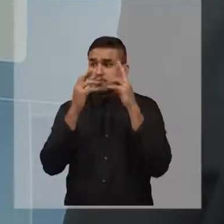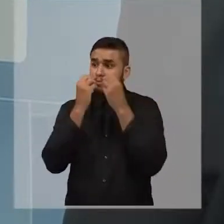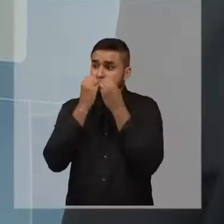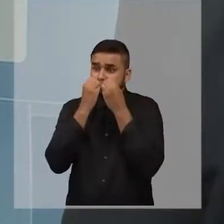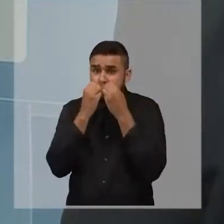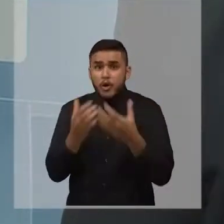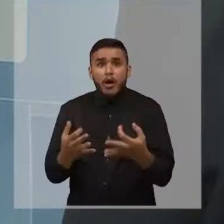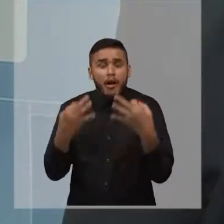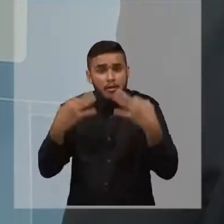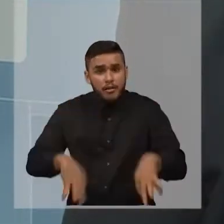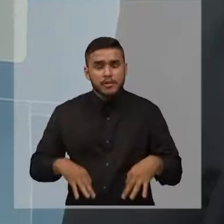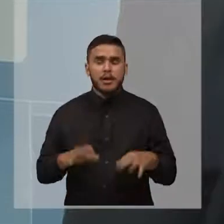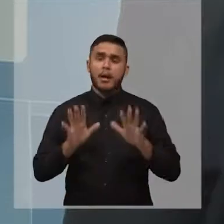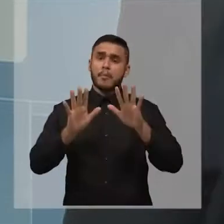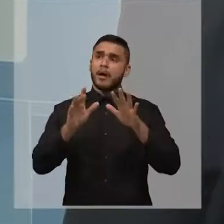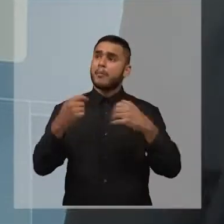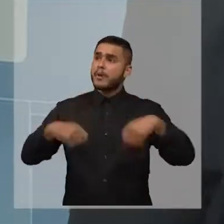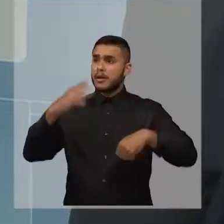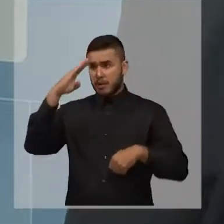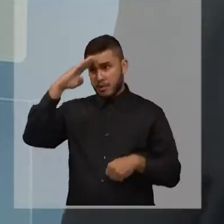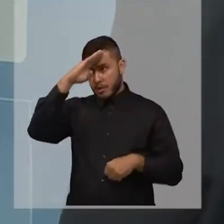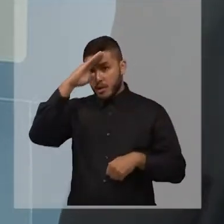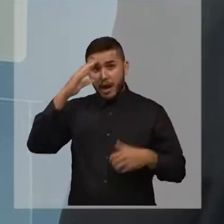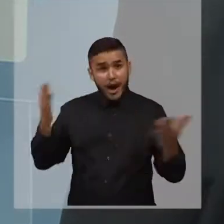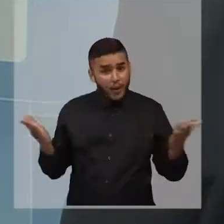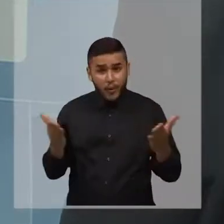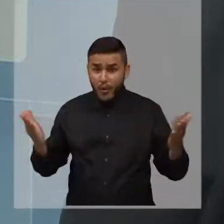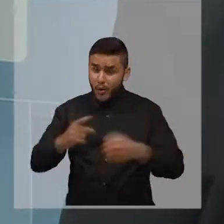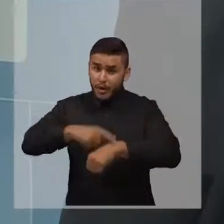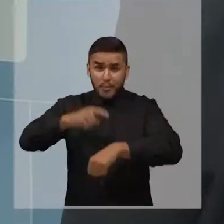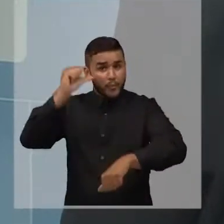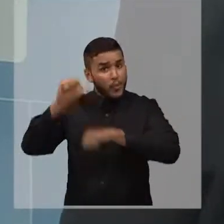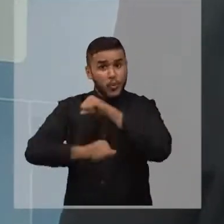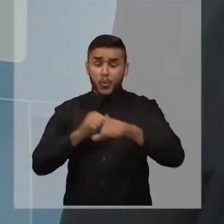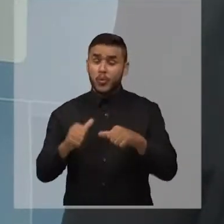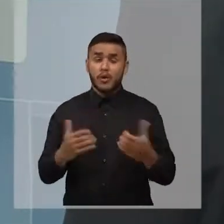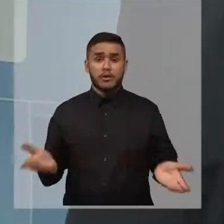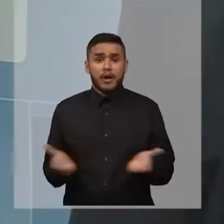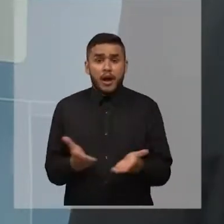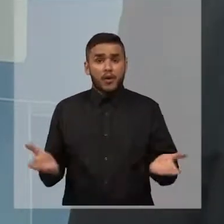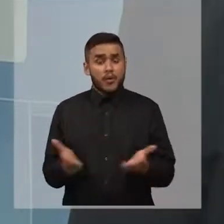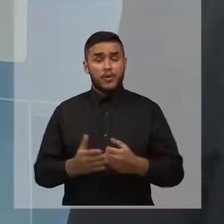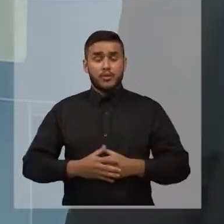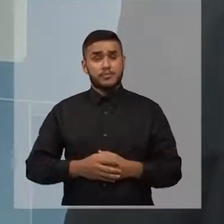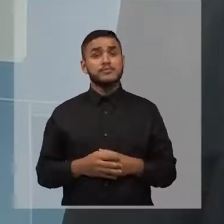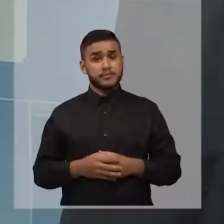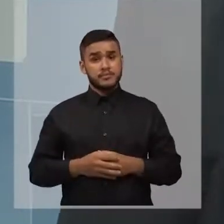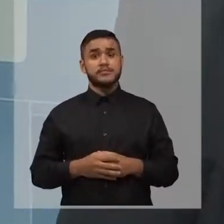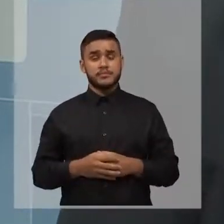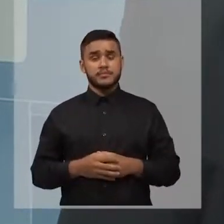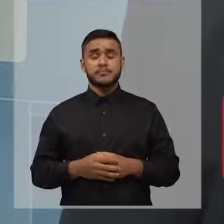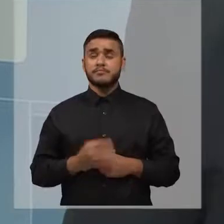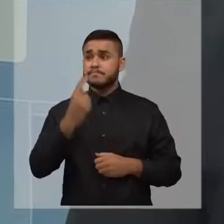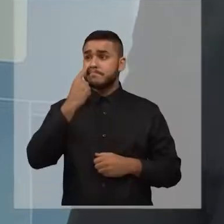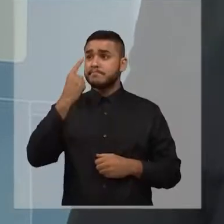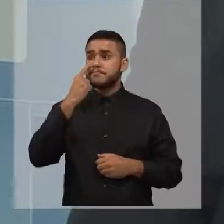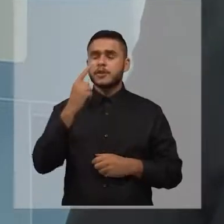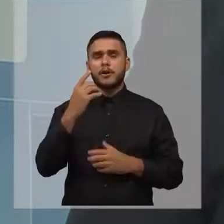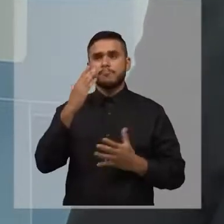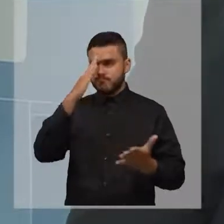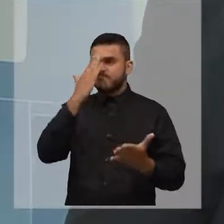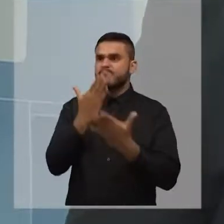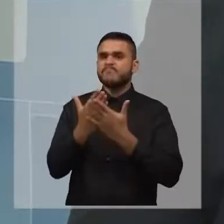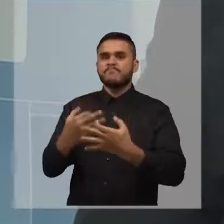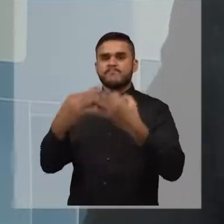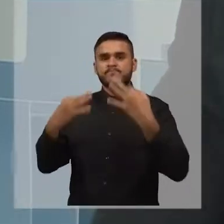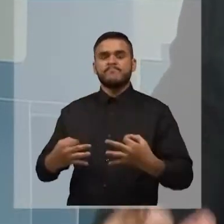dê certo, mas é preciso que ele tome algumas atitudes agora, antes de terminar os 100 dias, né? Para que a gente possa confiar mais